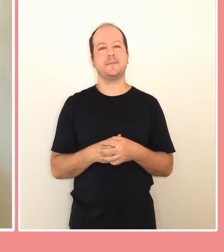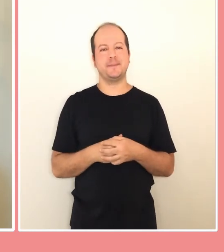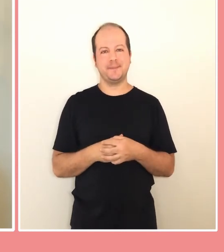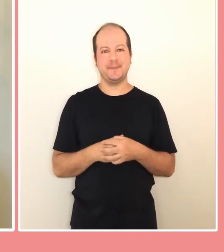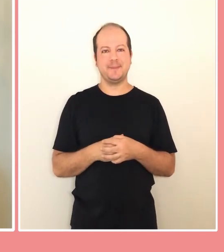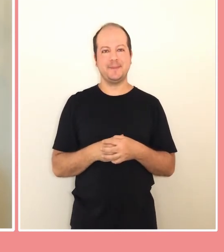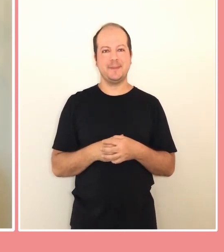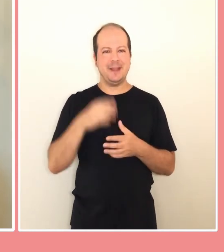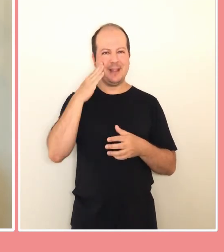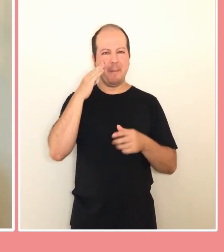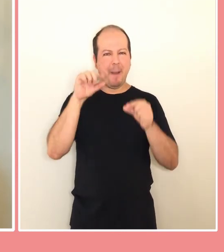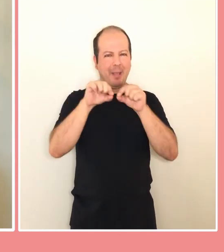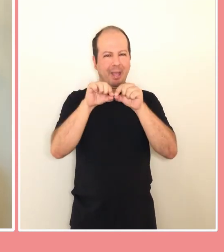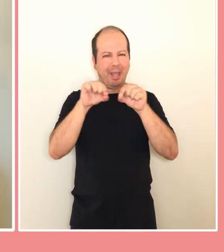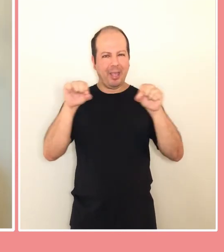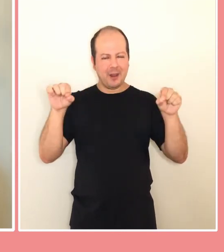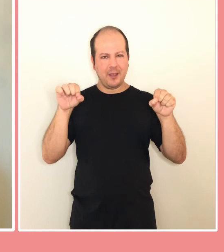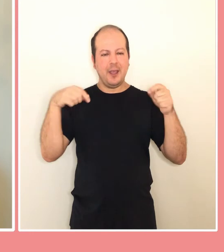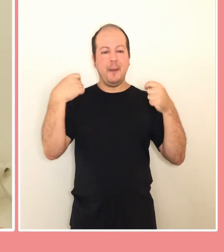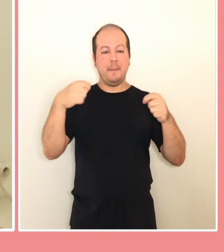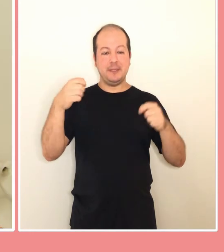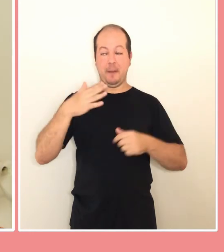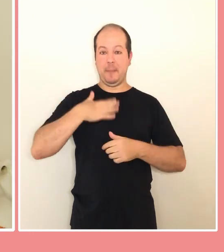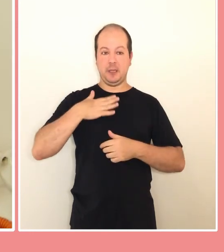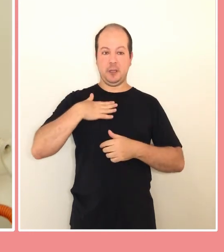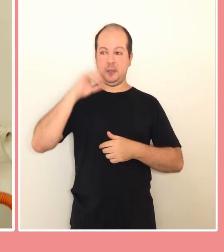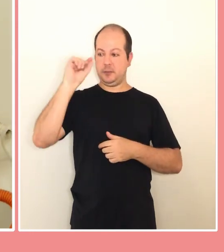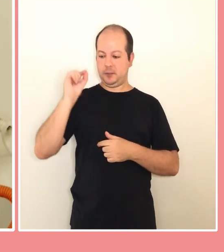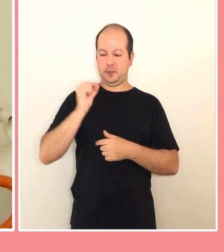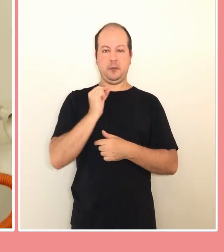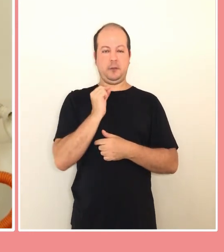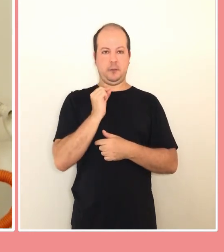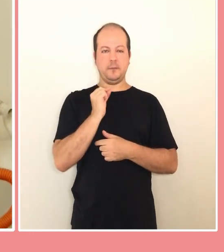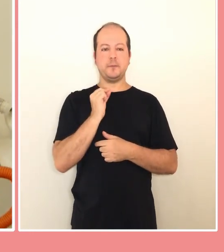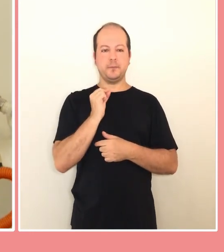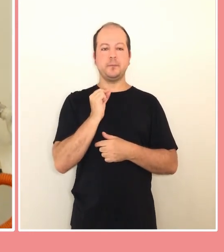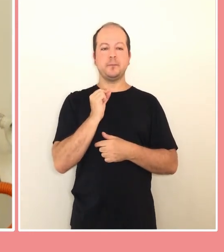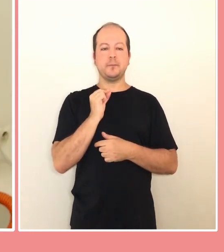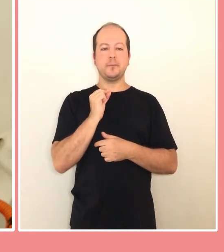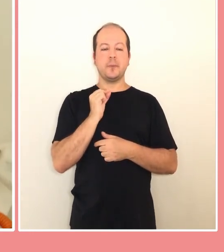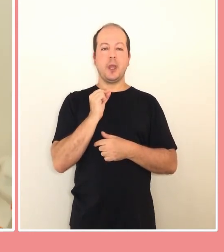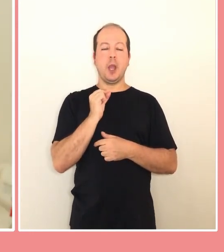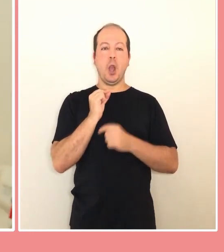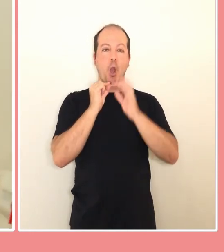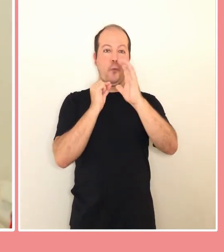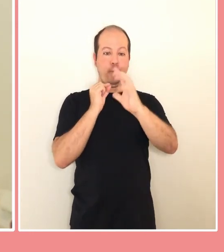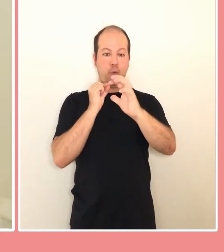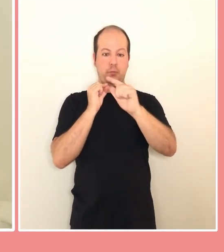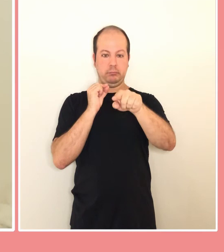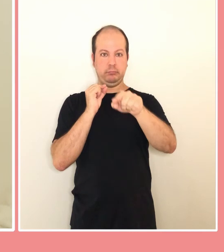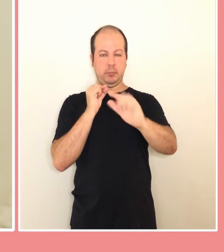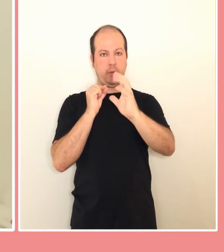A mangueira fica virado para a gente, apontado para a gente, e os furos do lado oposto da